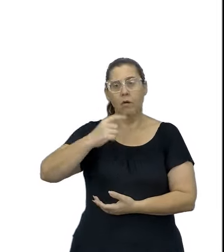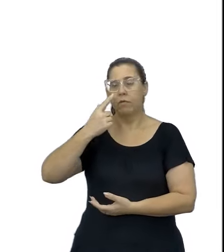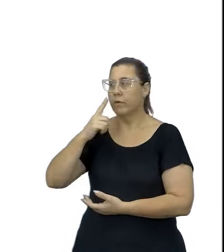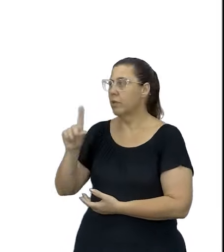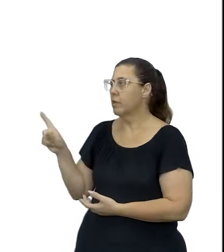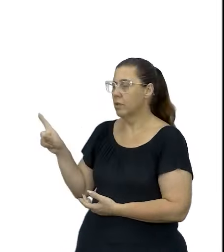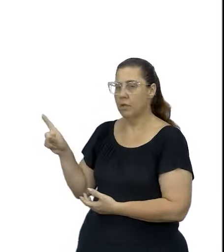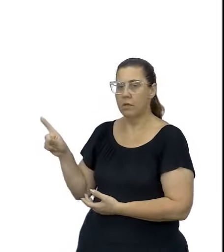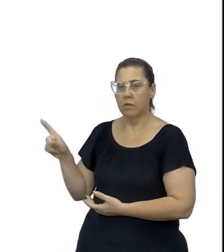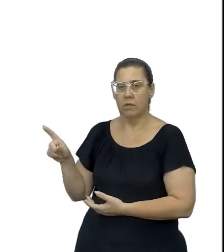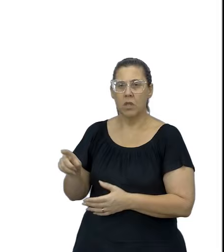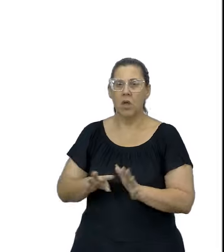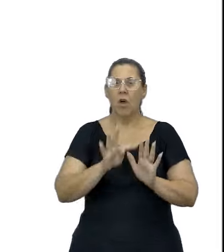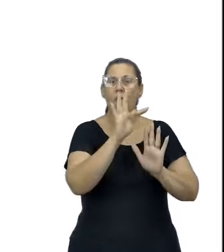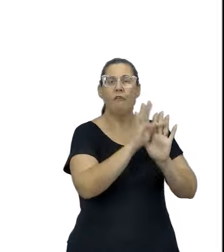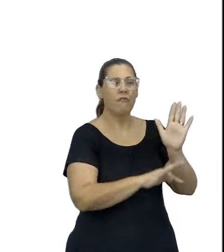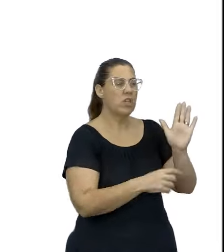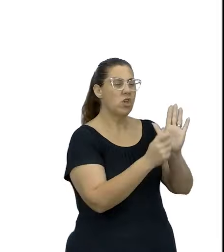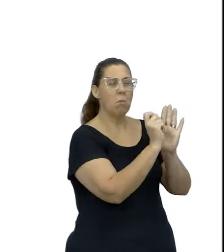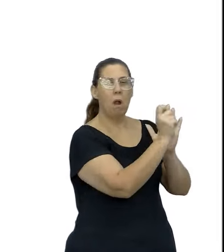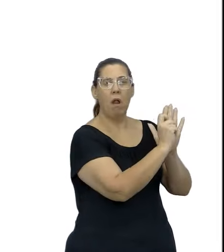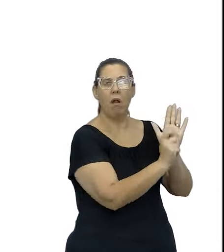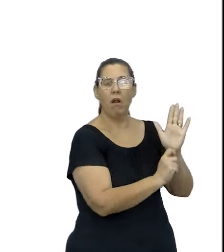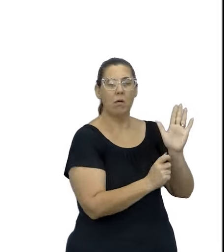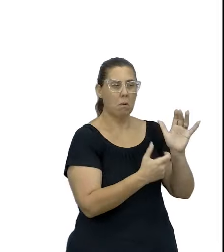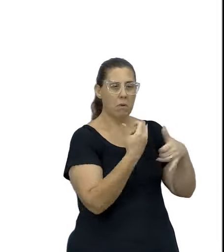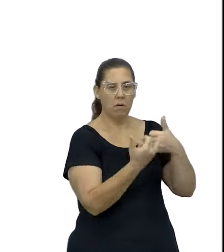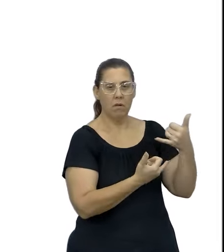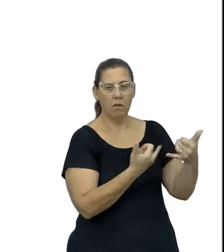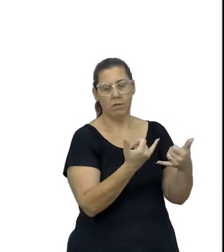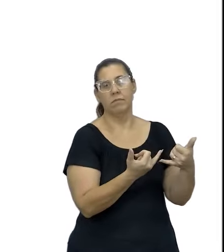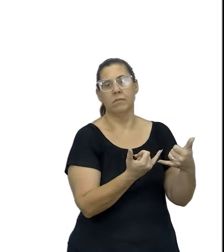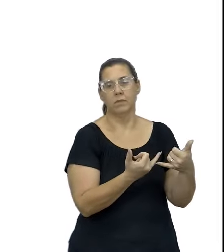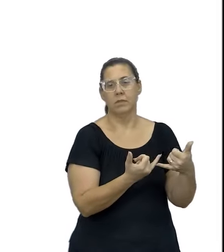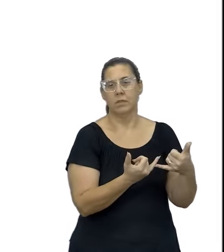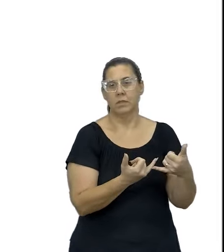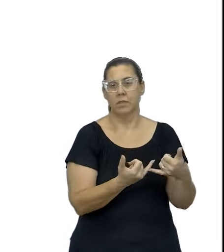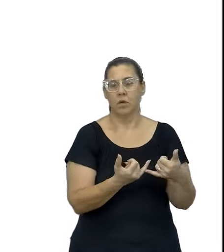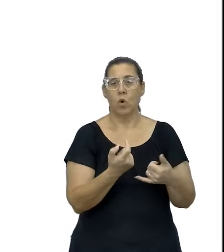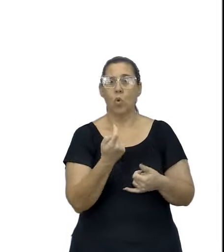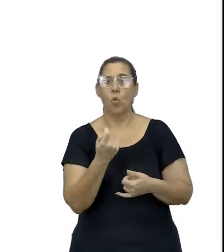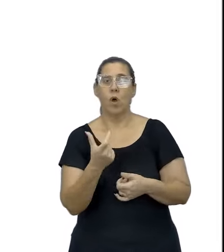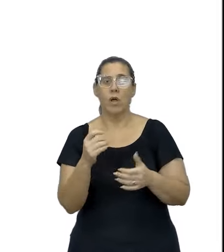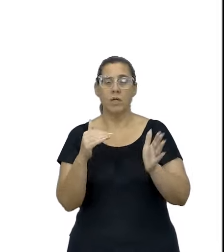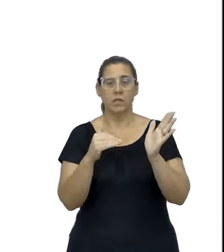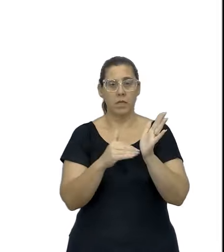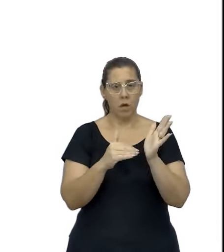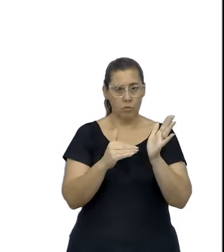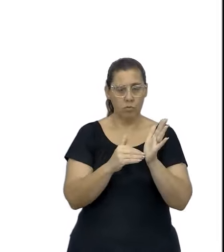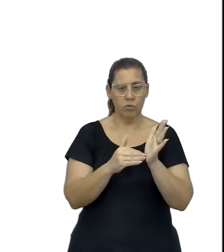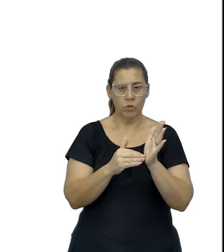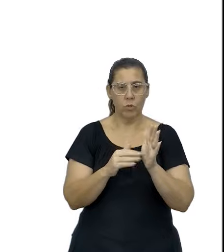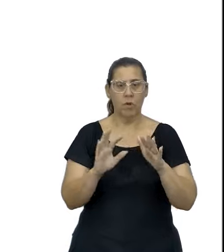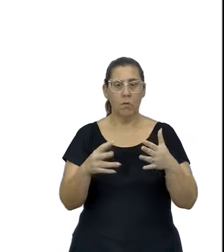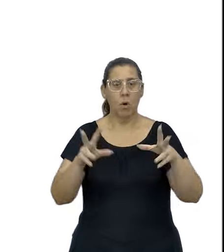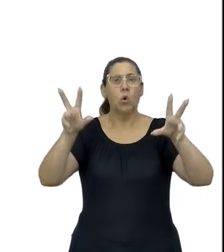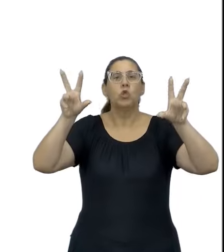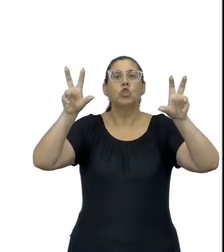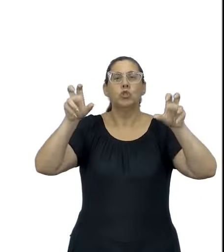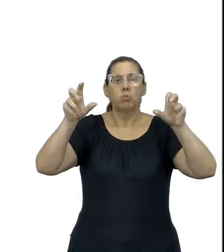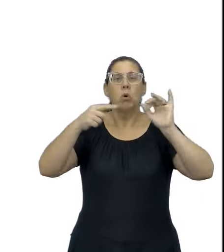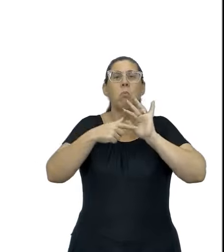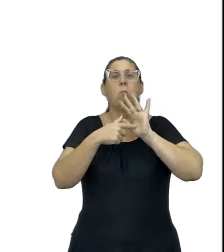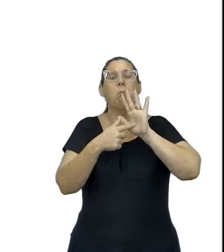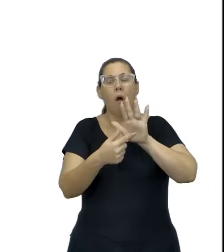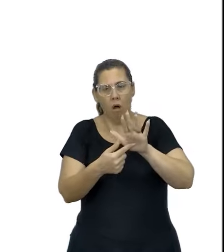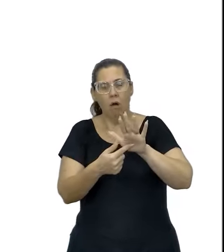uma ficha de brincadeiras. É a penúltima aula dessa sequência didática. E como o próprio título indica,